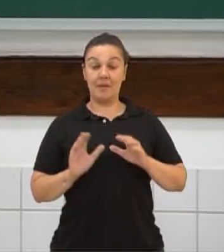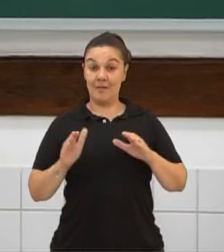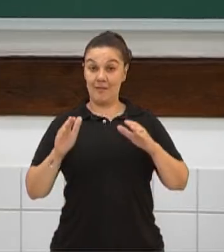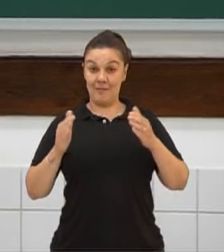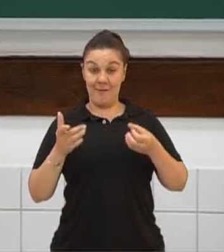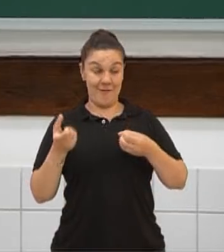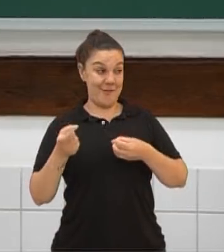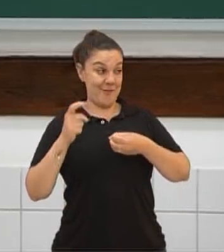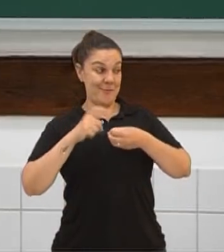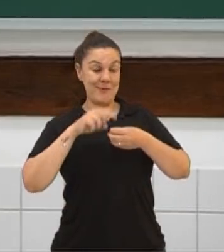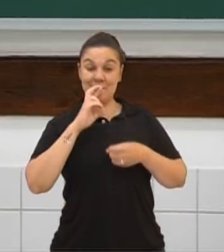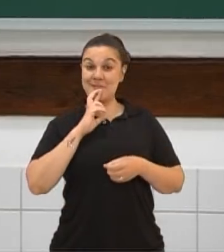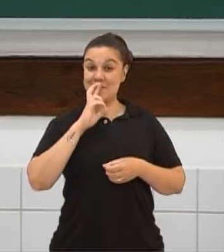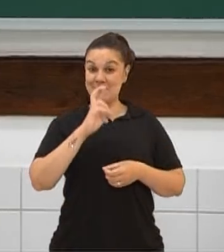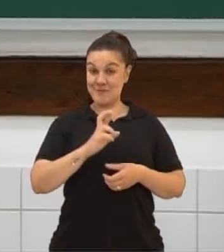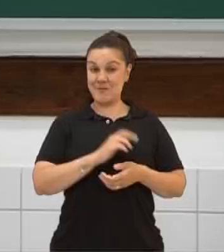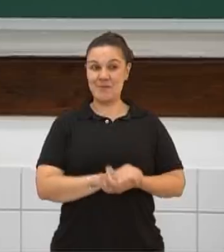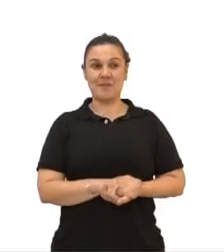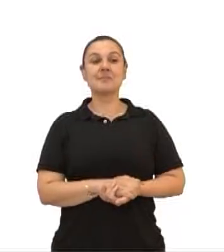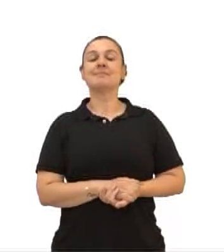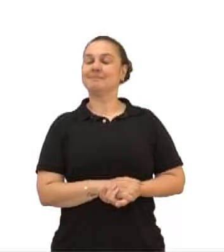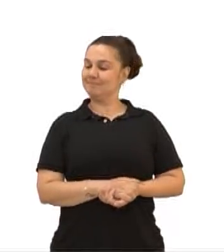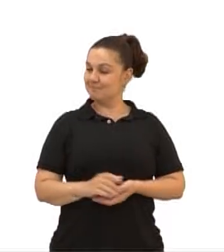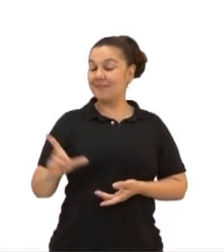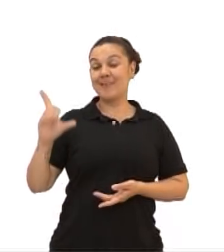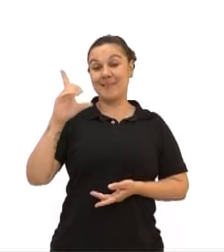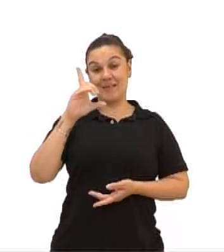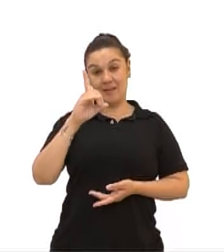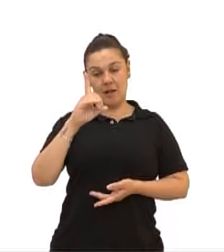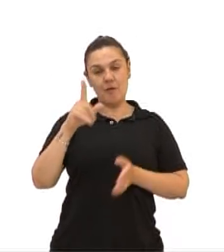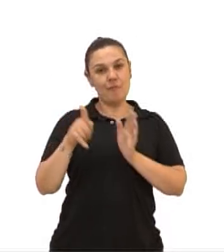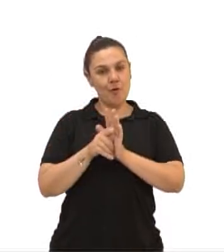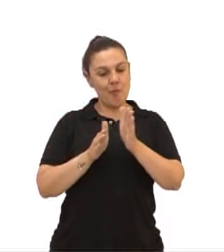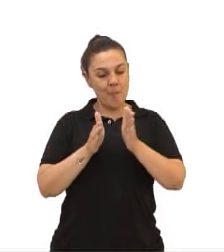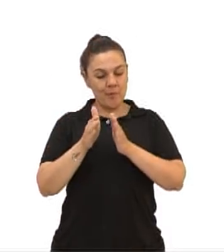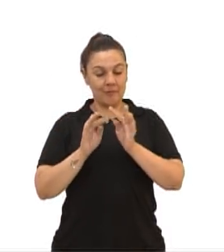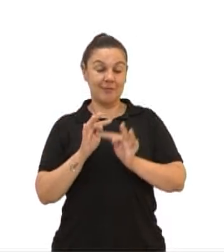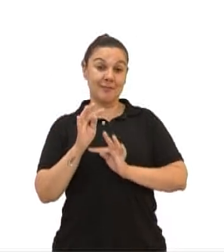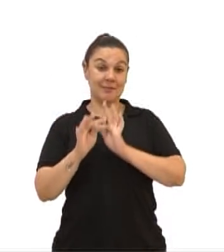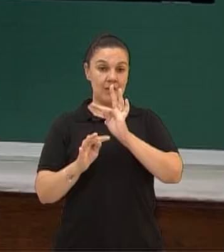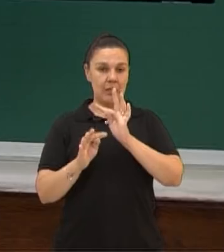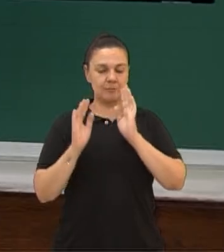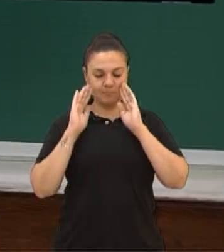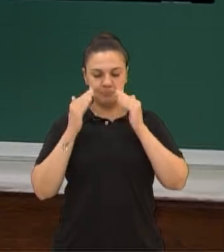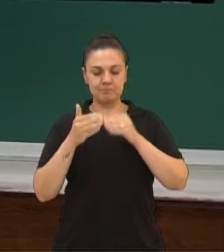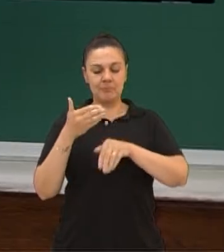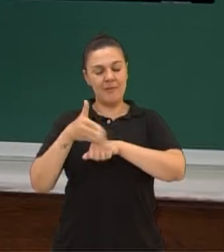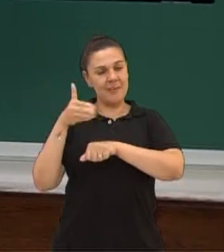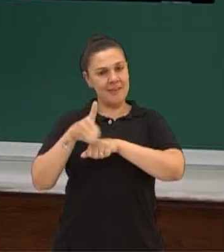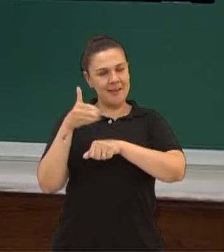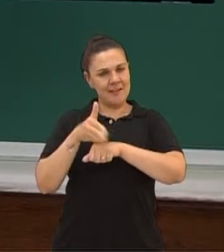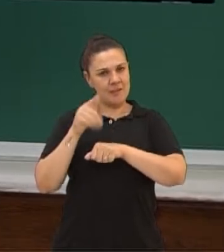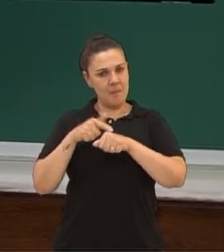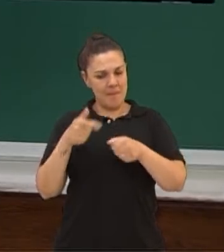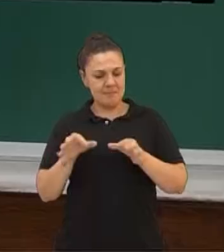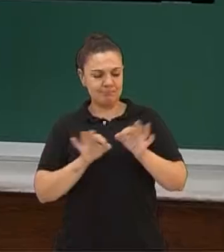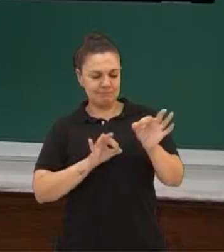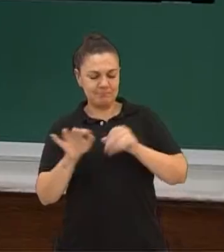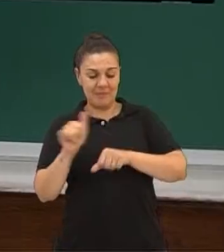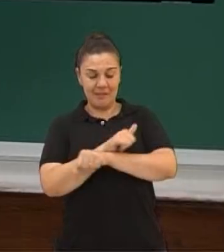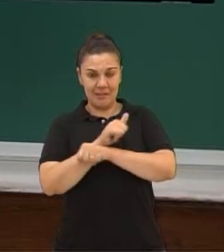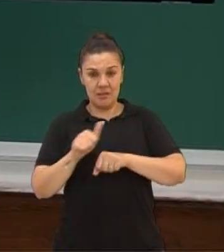E vamos para a resposta. Resposta correta, alternativa D. Então foi no período tecnicista, porque pensava ser muito mais na técnica